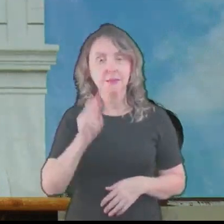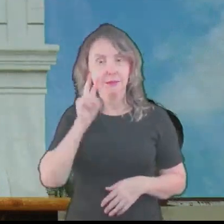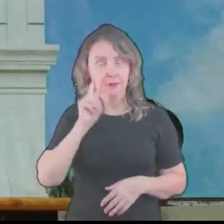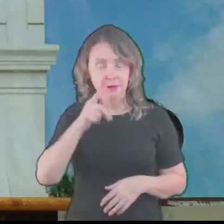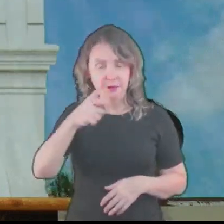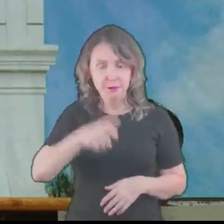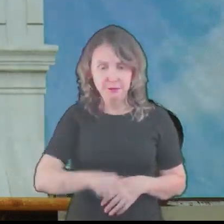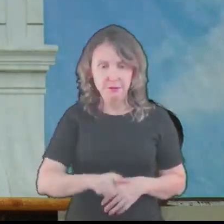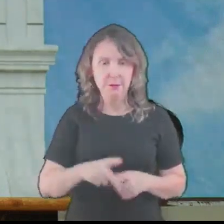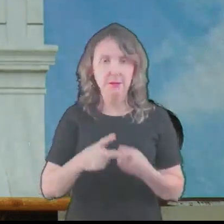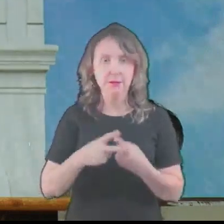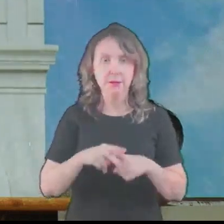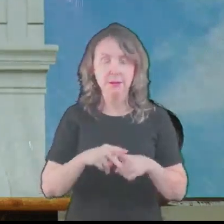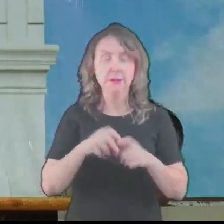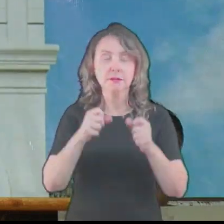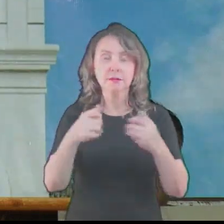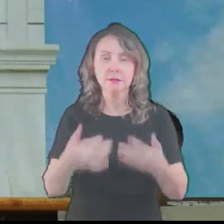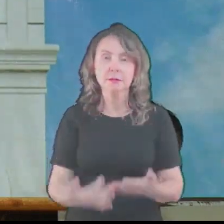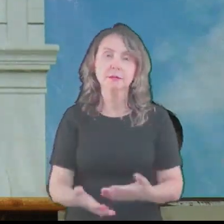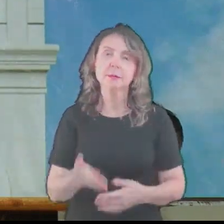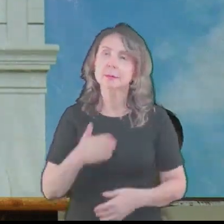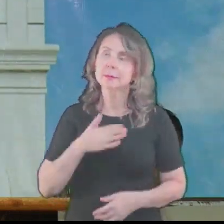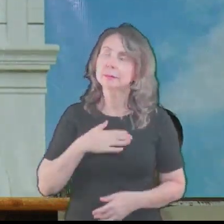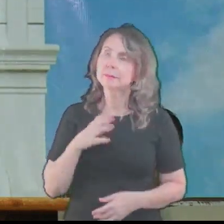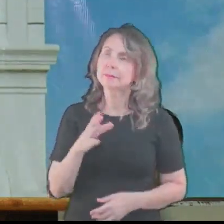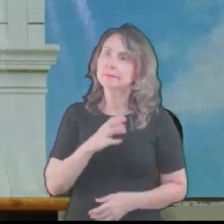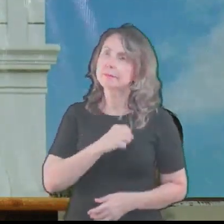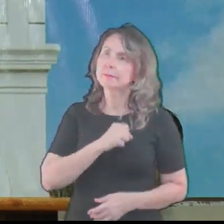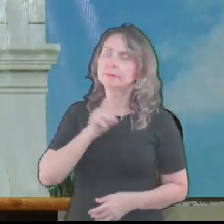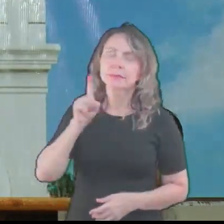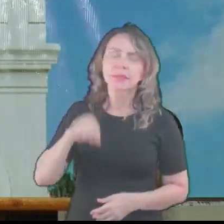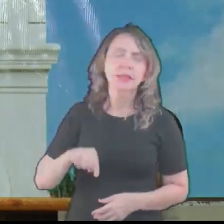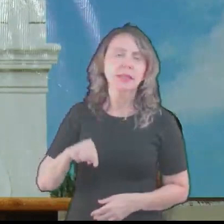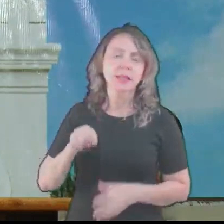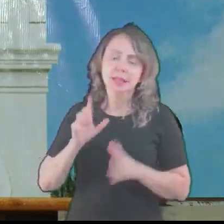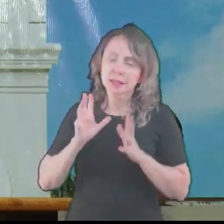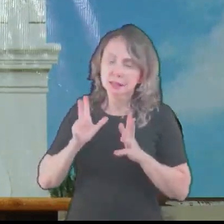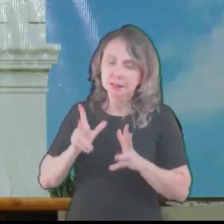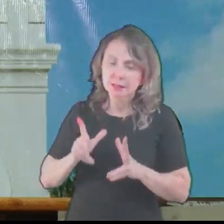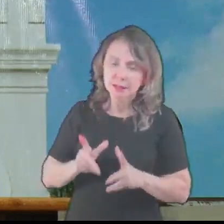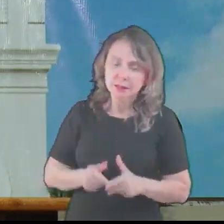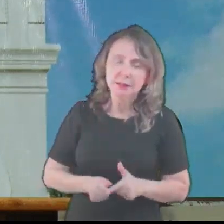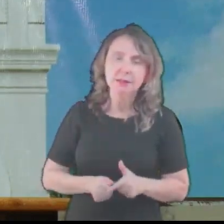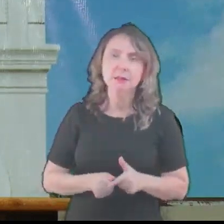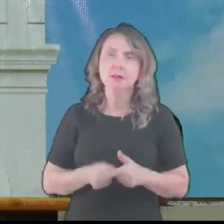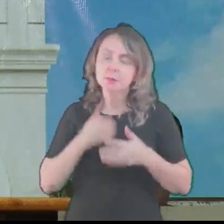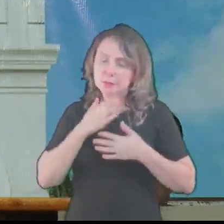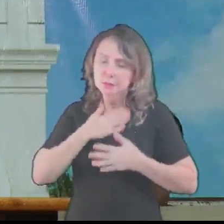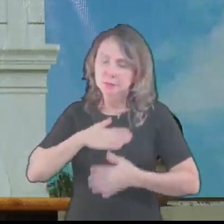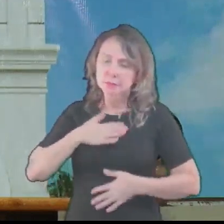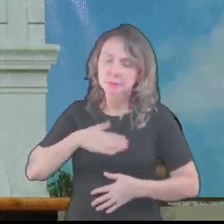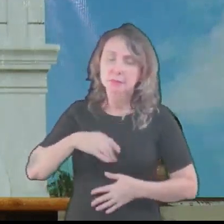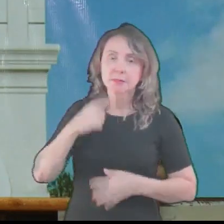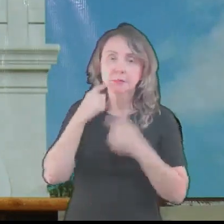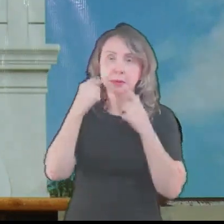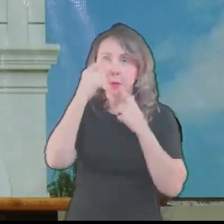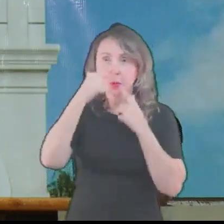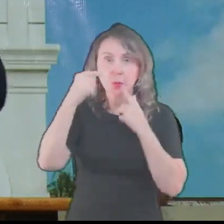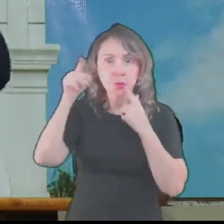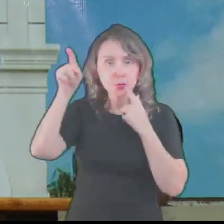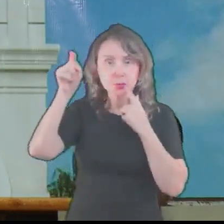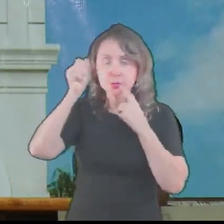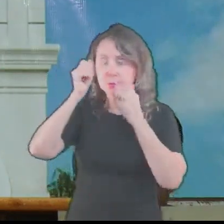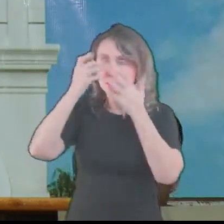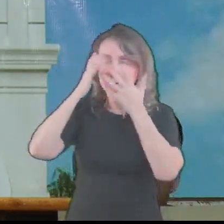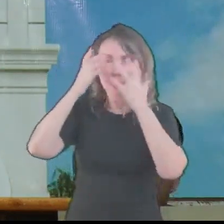é cândido e rubicundo, ele é suave e o seu rosto brilha como a macieira.